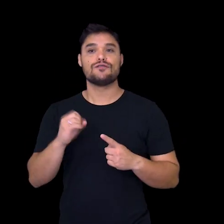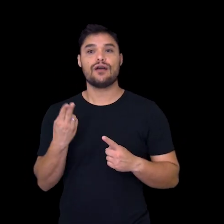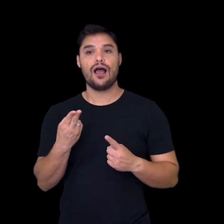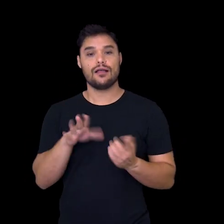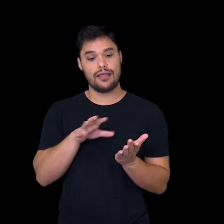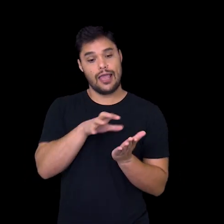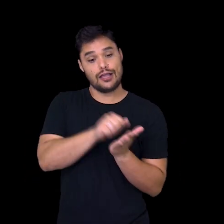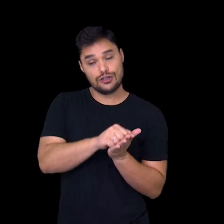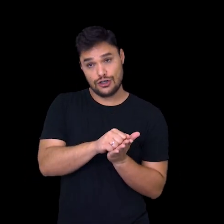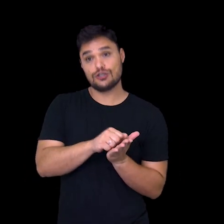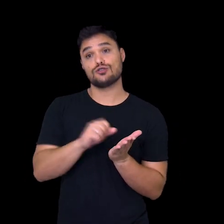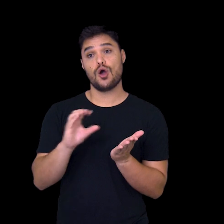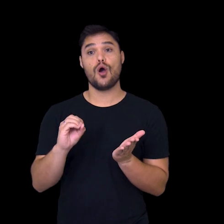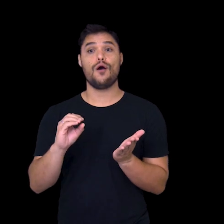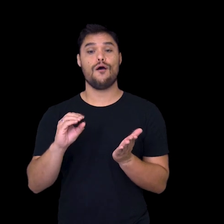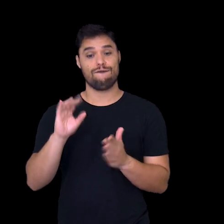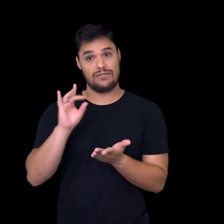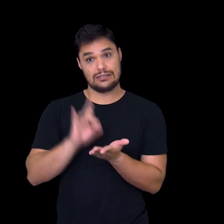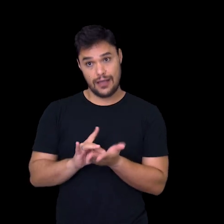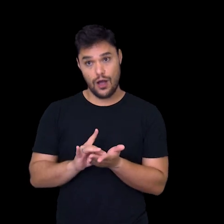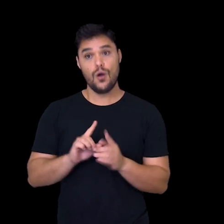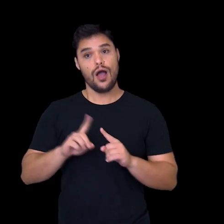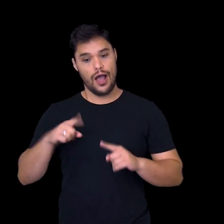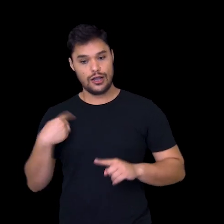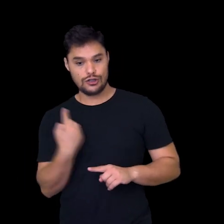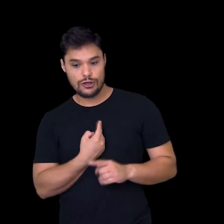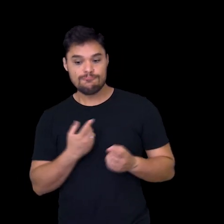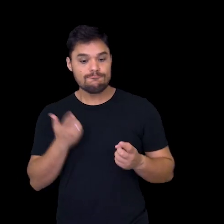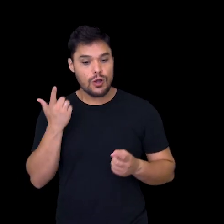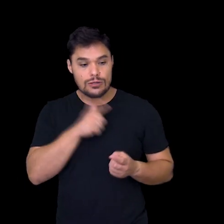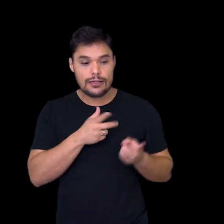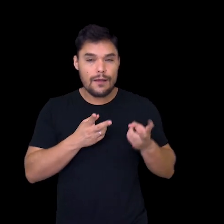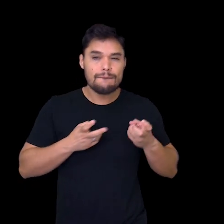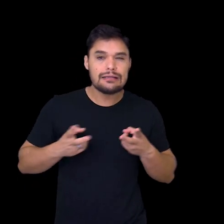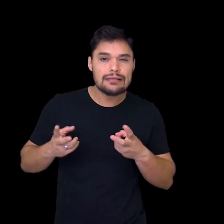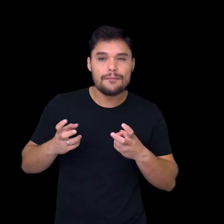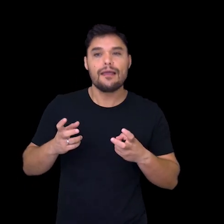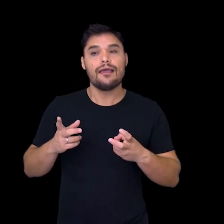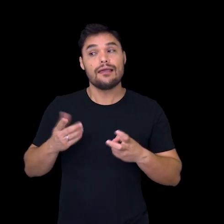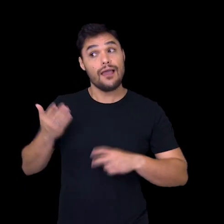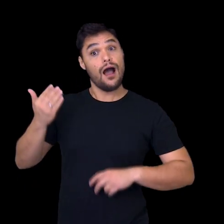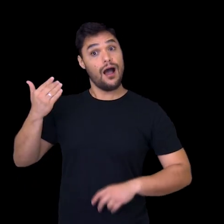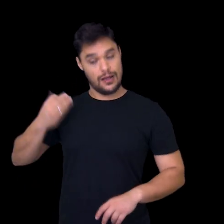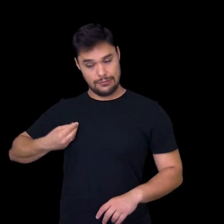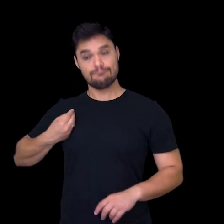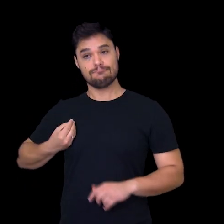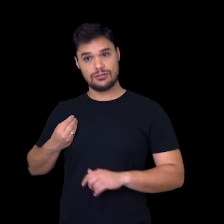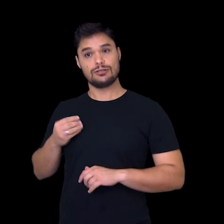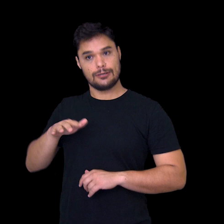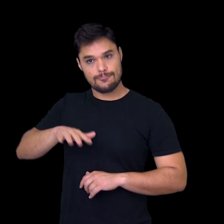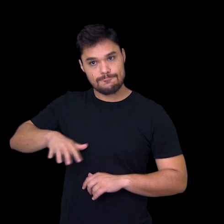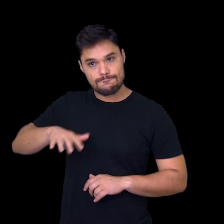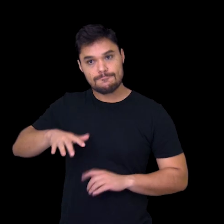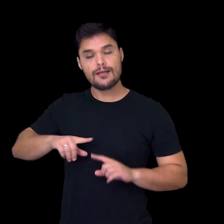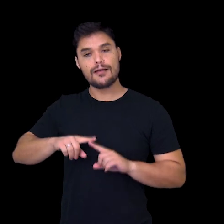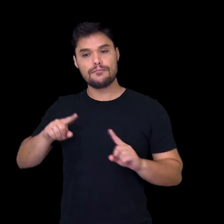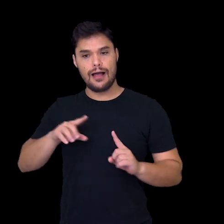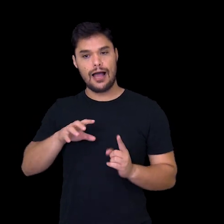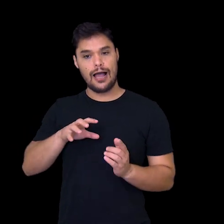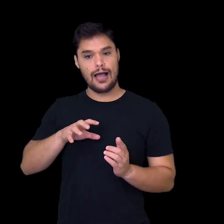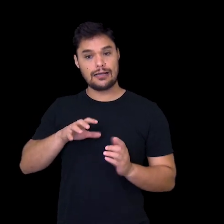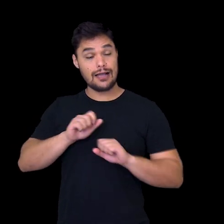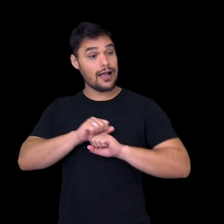foram lidas a partir de uma perspectiva oficial, nós conseguimos reconhecer esses indícios de presença que não parecem